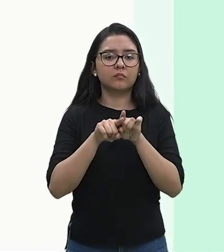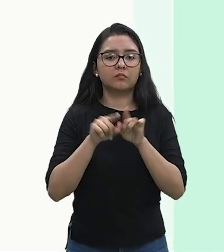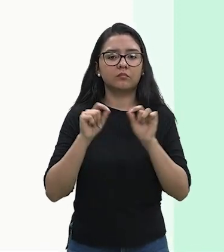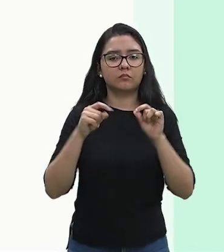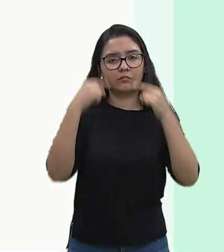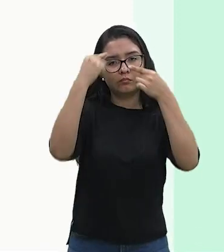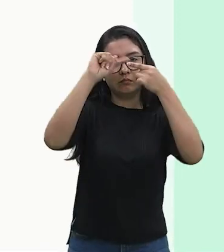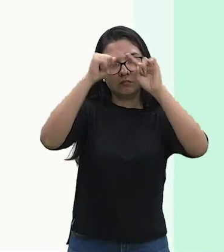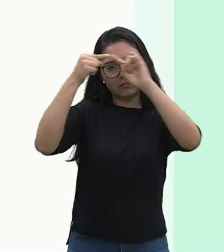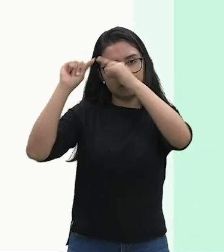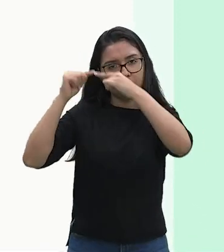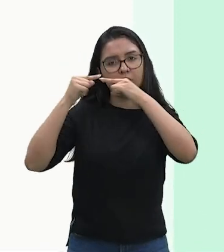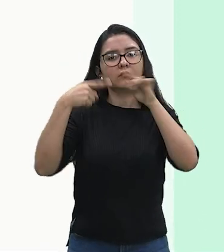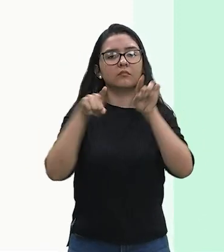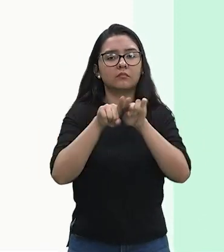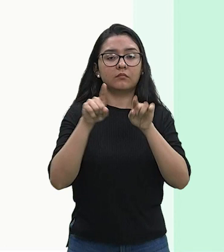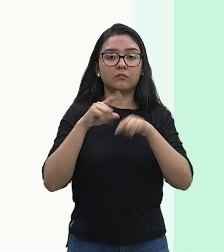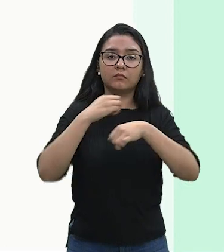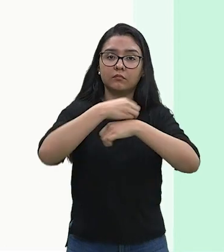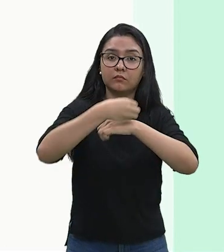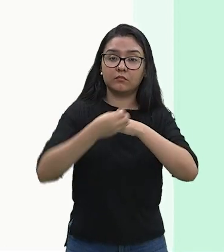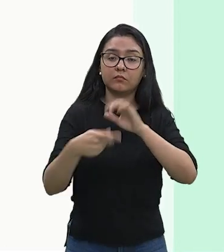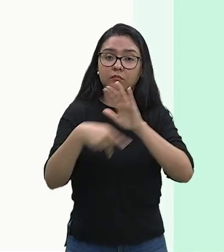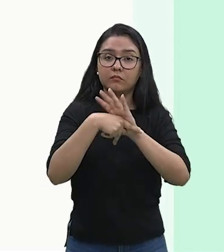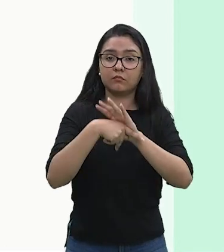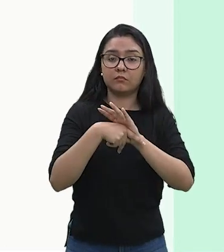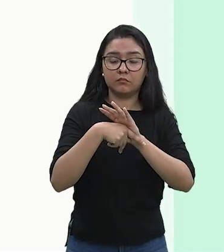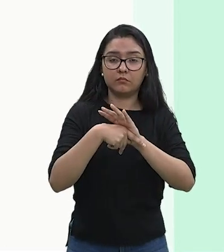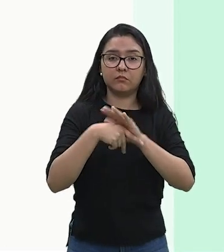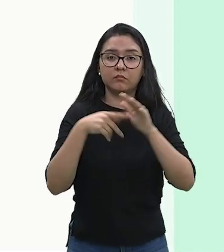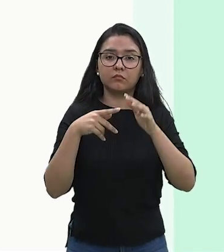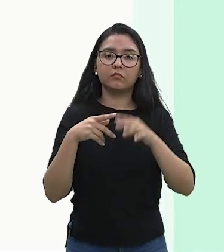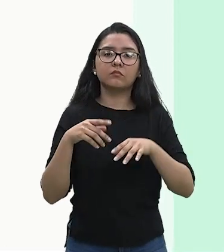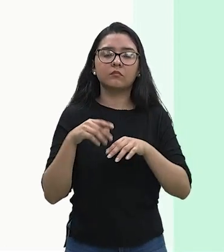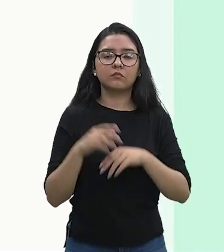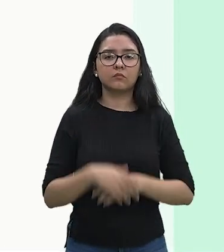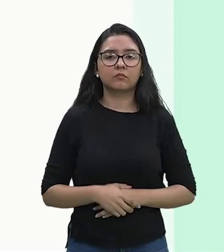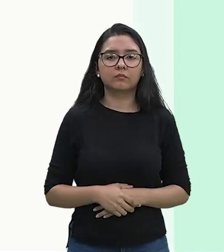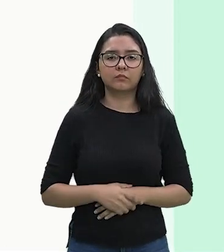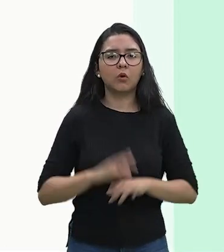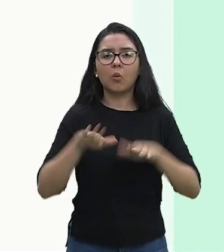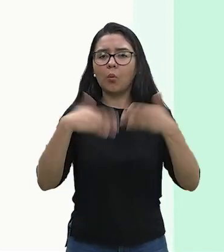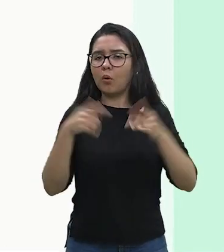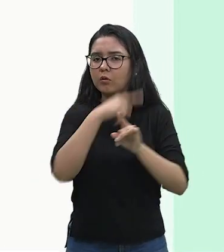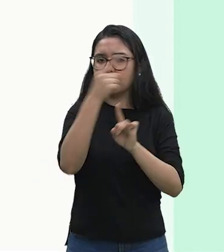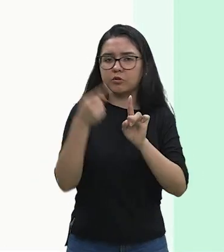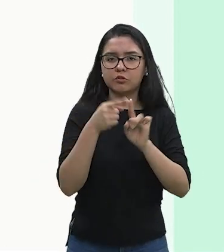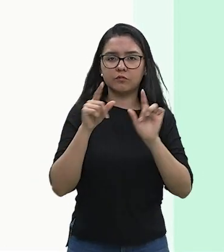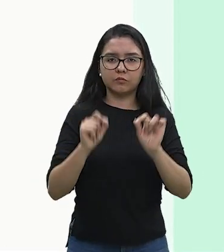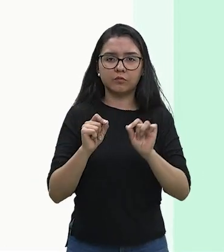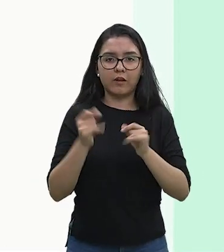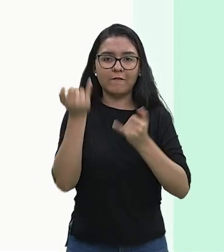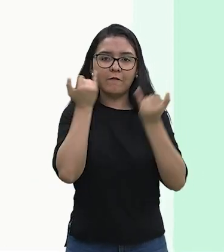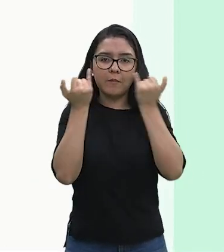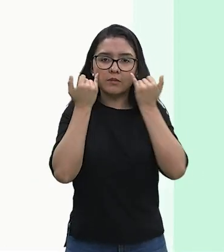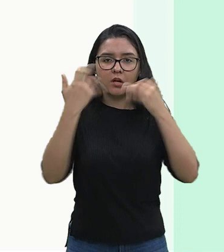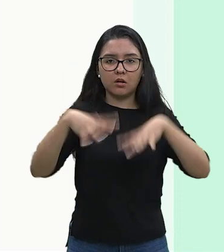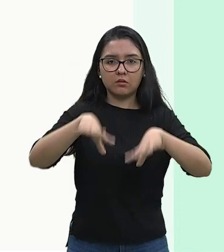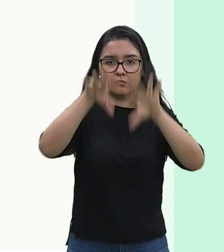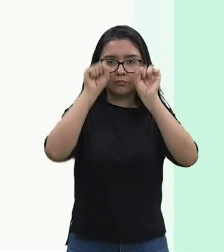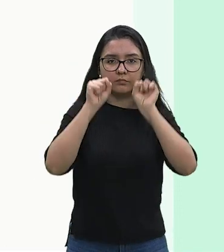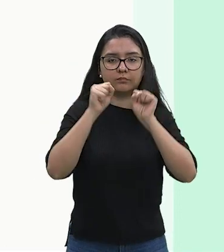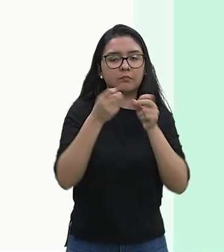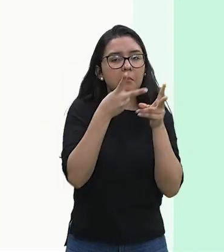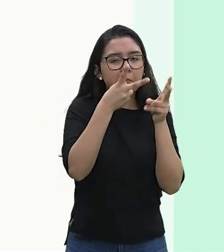é ali uma célula específica do sistema nervoso. Qual é a função que ele desempenha? Transmitir informações.